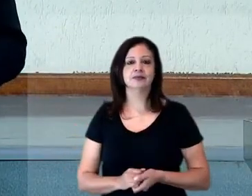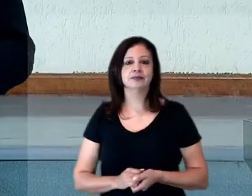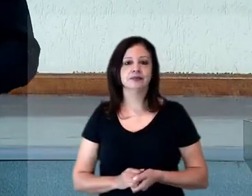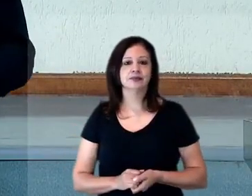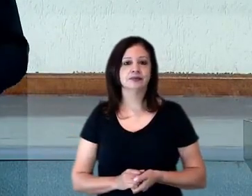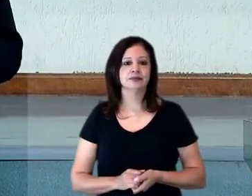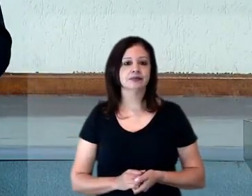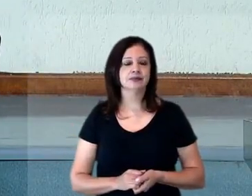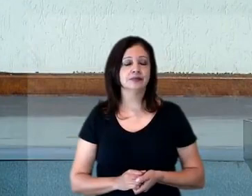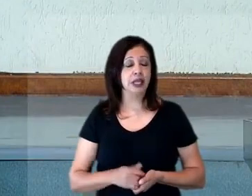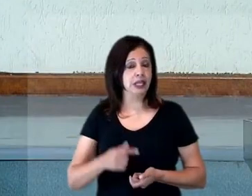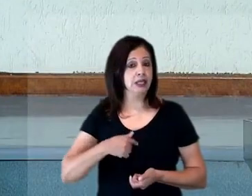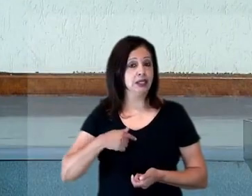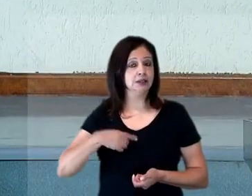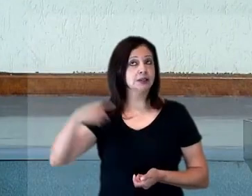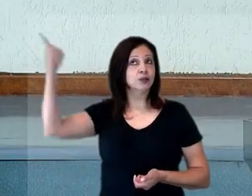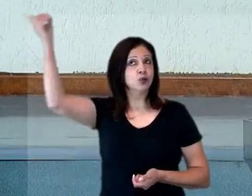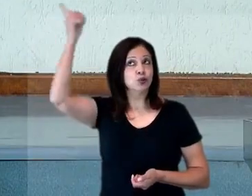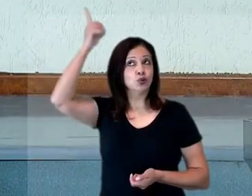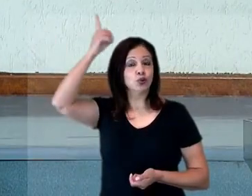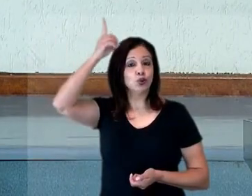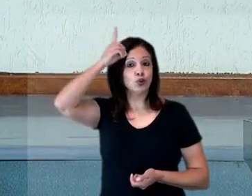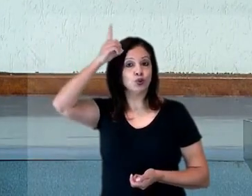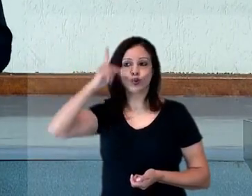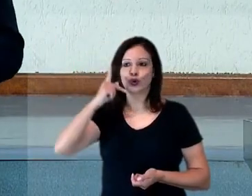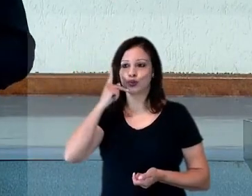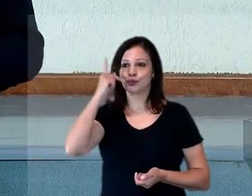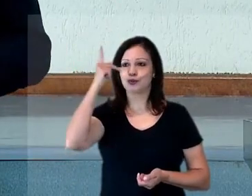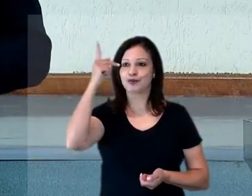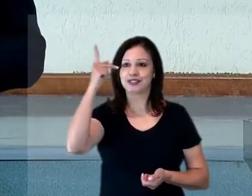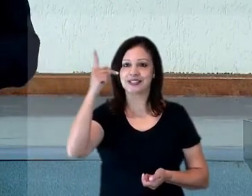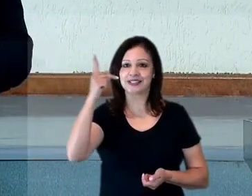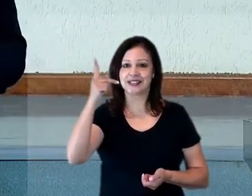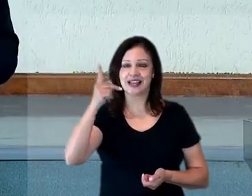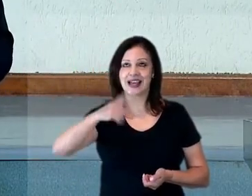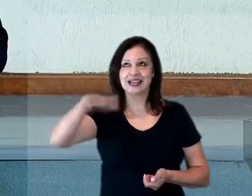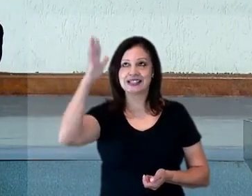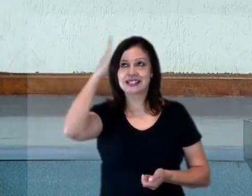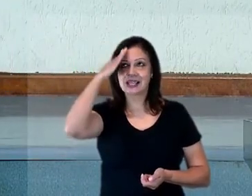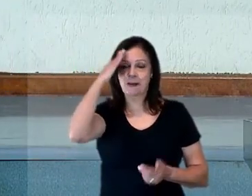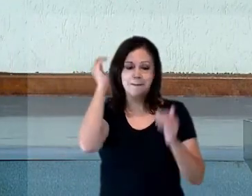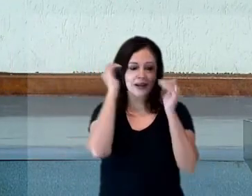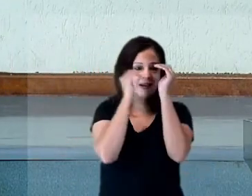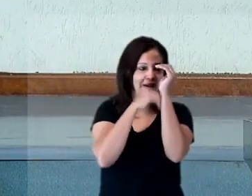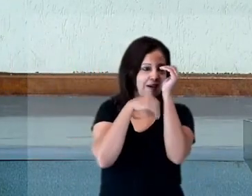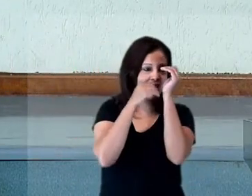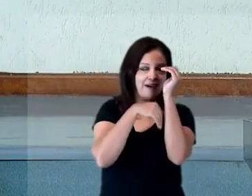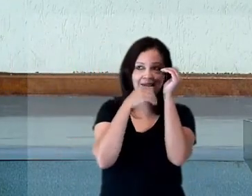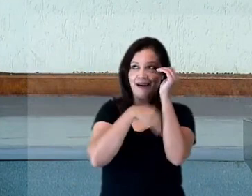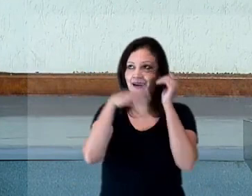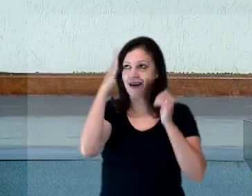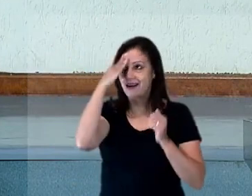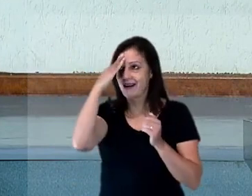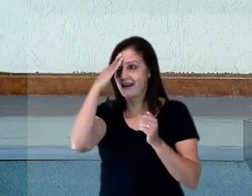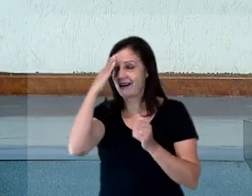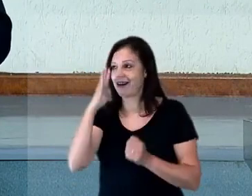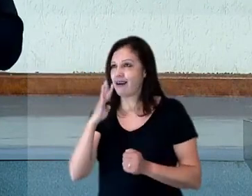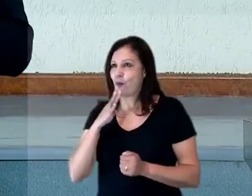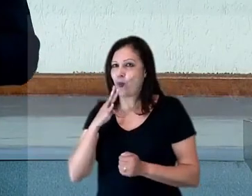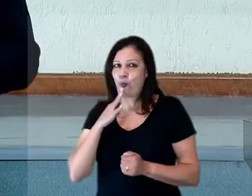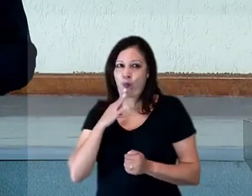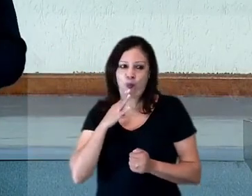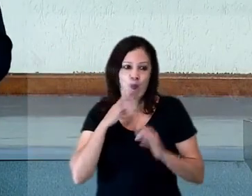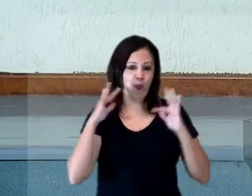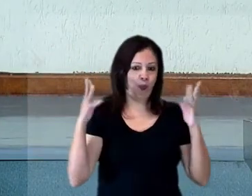eu tenha o dom de profecia e saiba todos os mistérios e todo o conhecimento e tenha